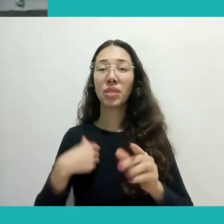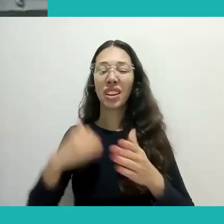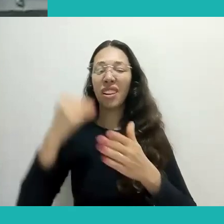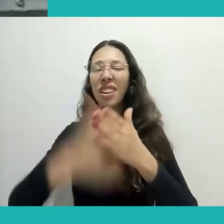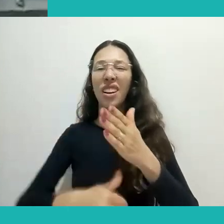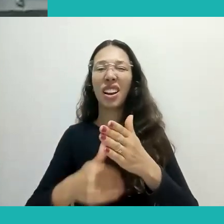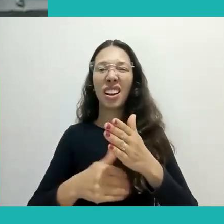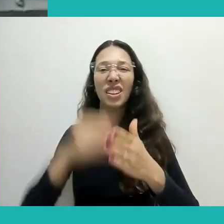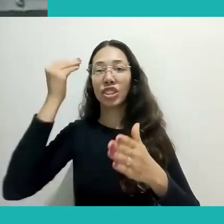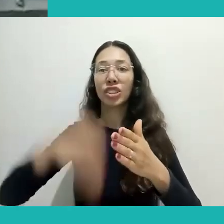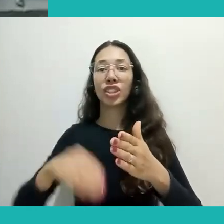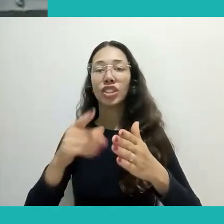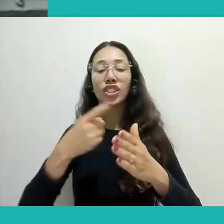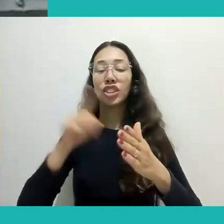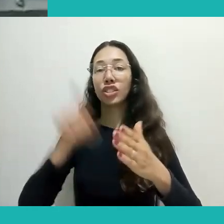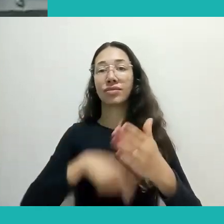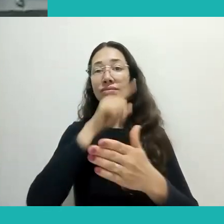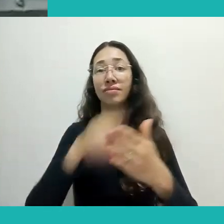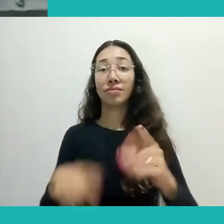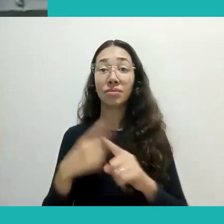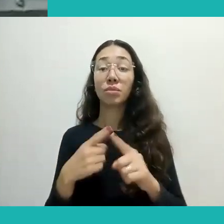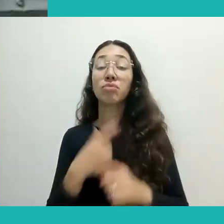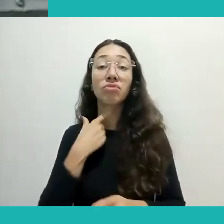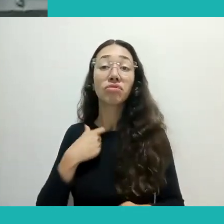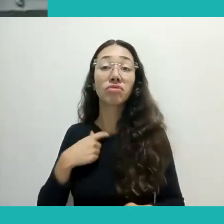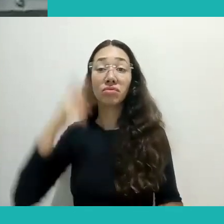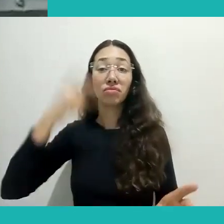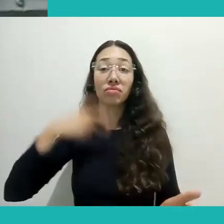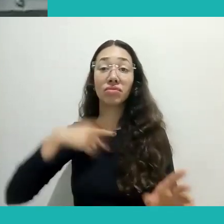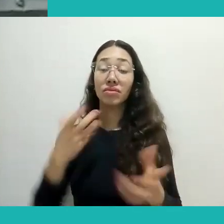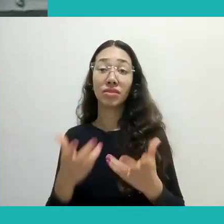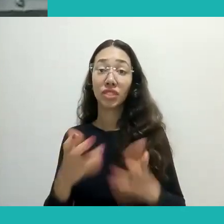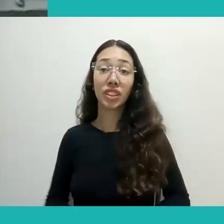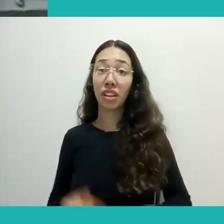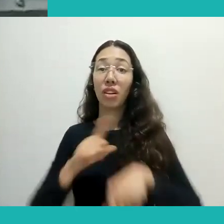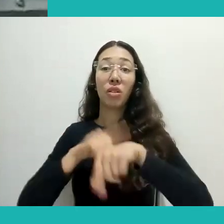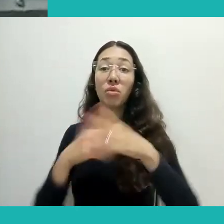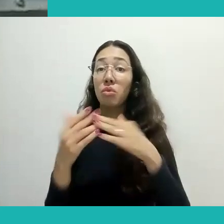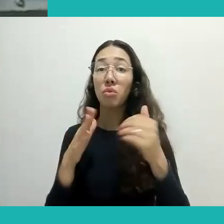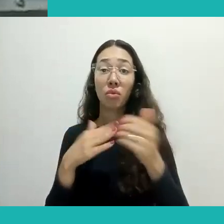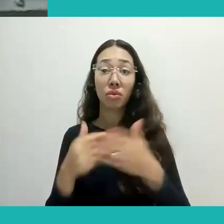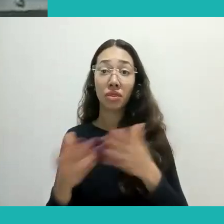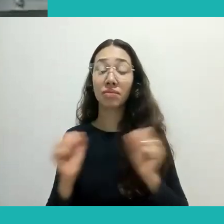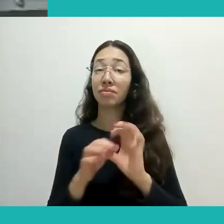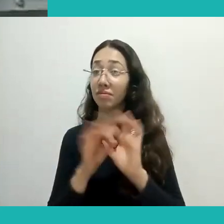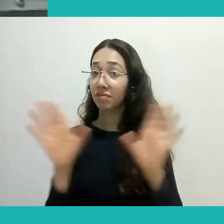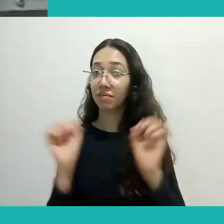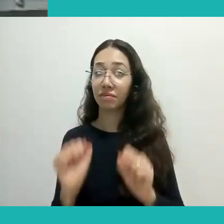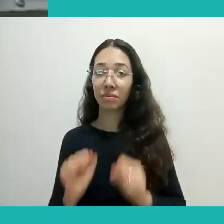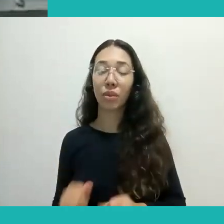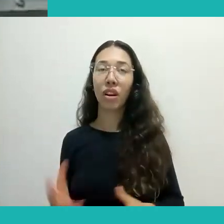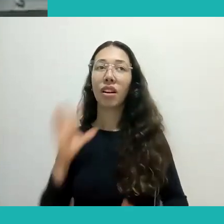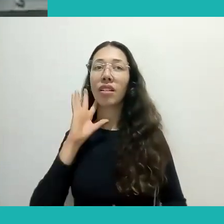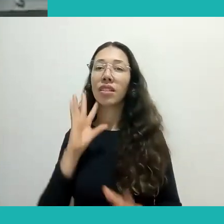exação tributária por ato de vontade própria e a qualquer tempo. E com isso, nós